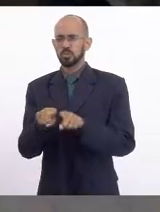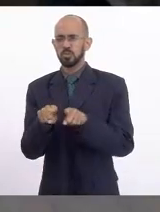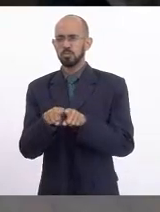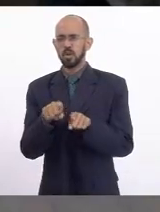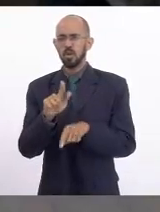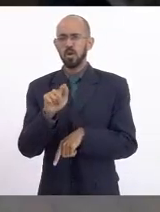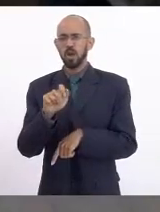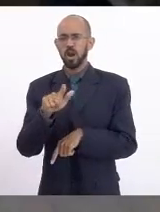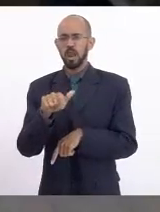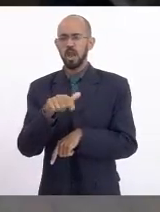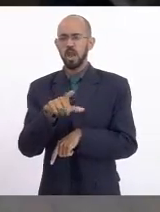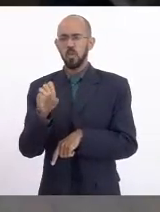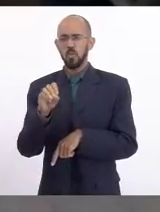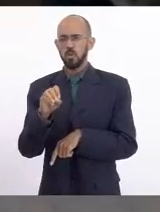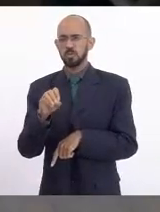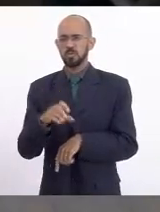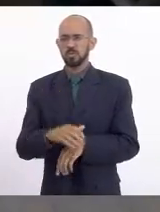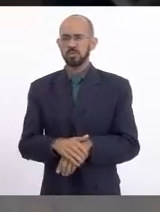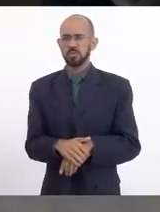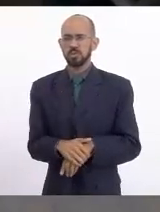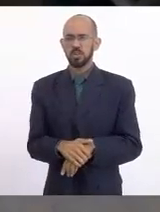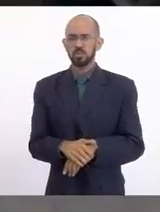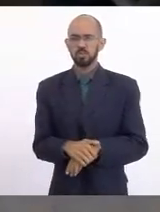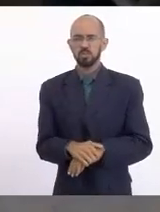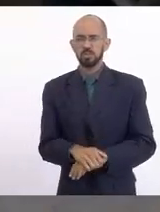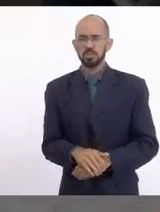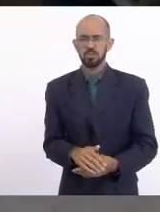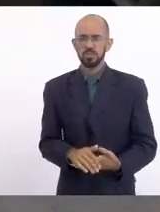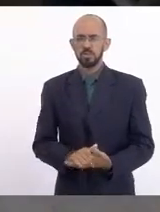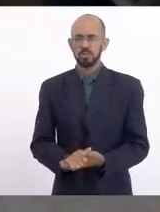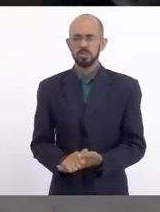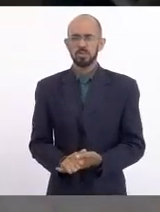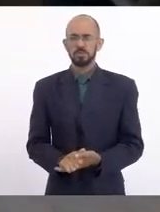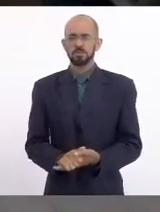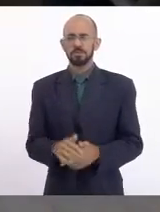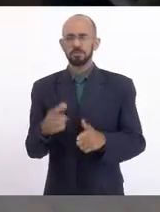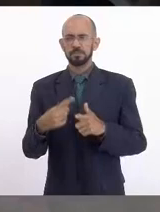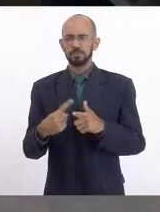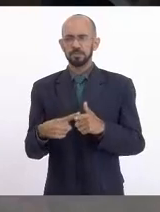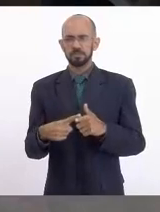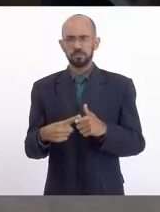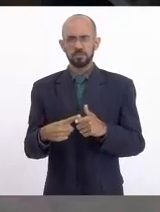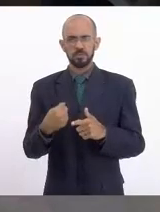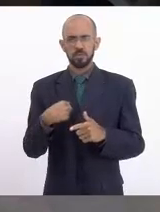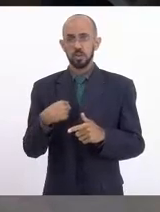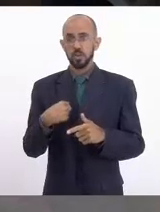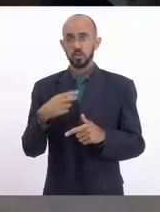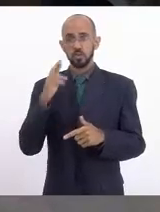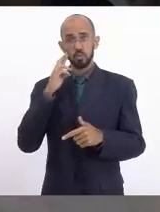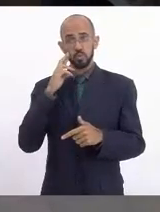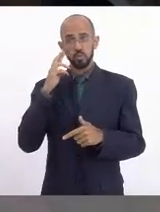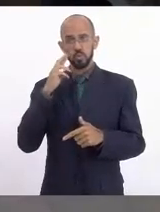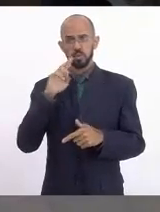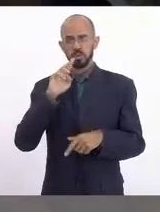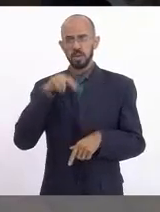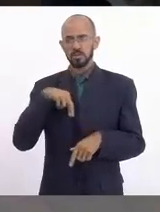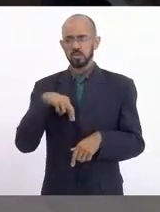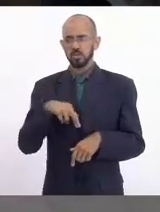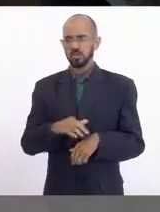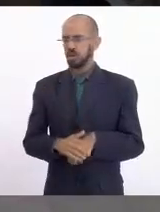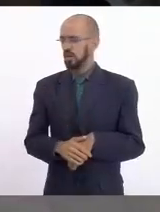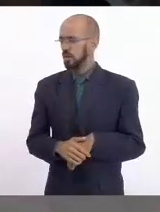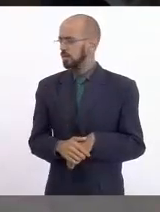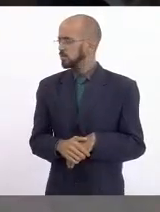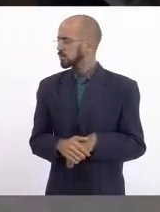na minha opinião eu acho que quanto mais não não não sou dono da razão não quanto mais